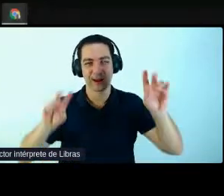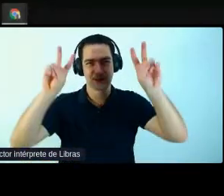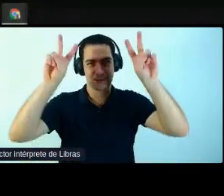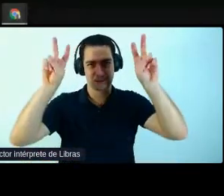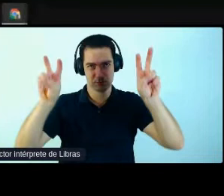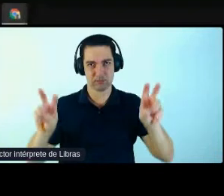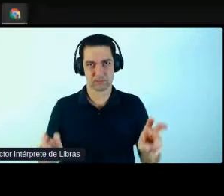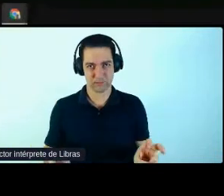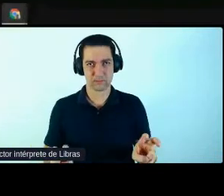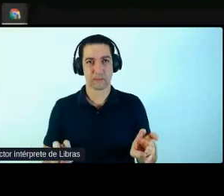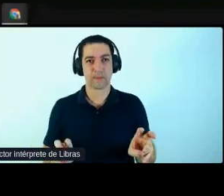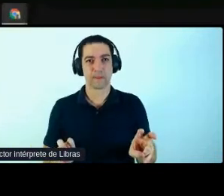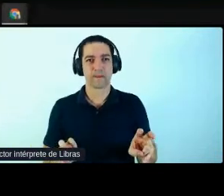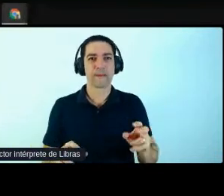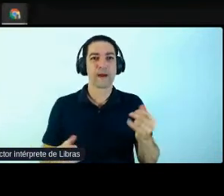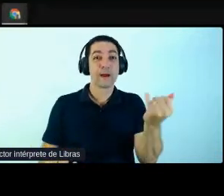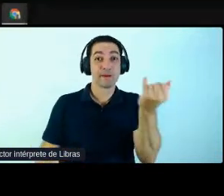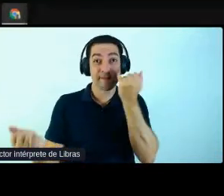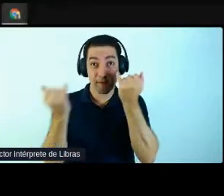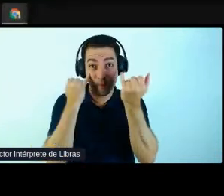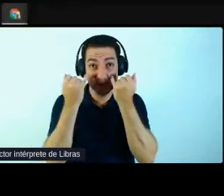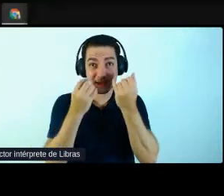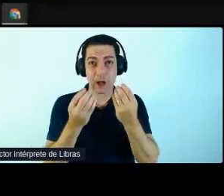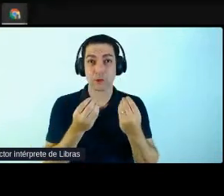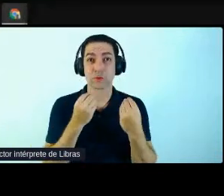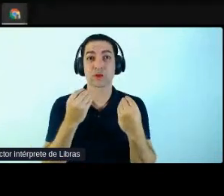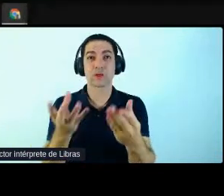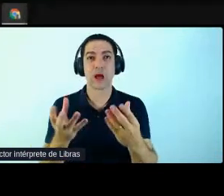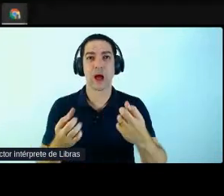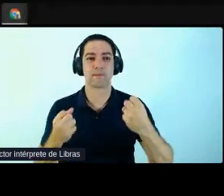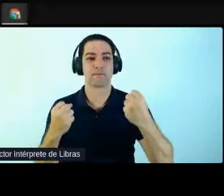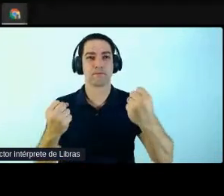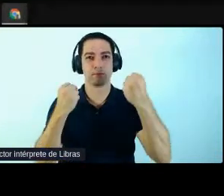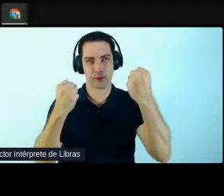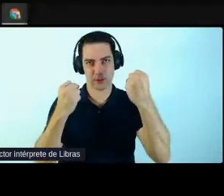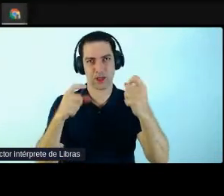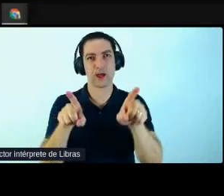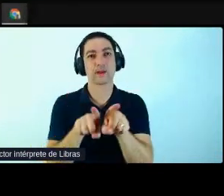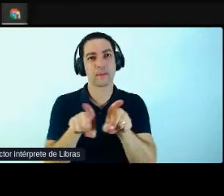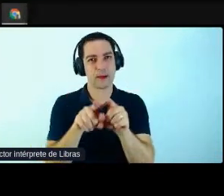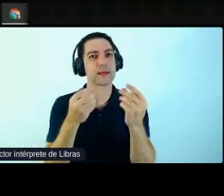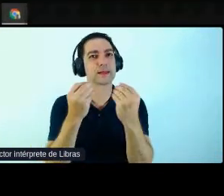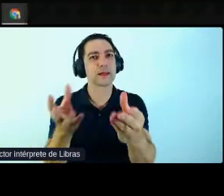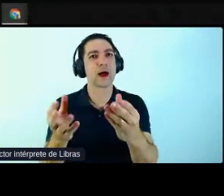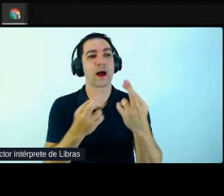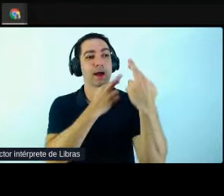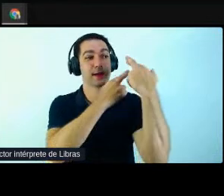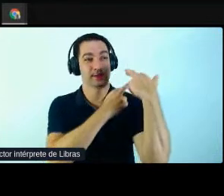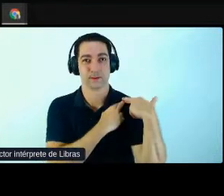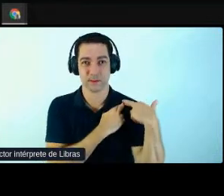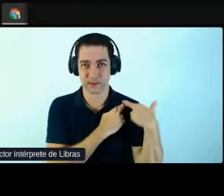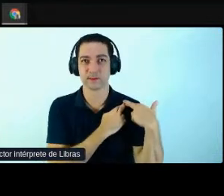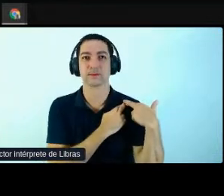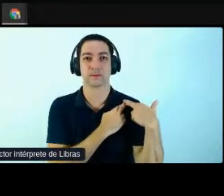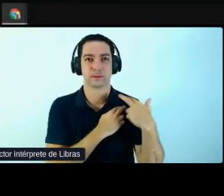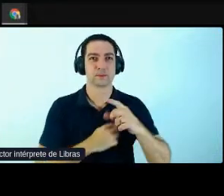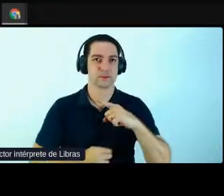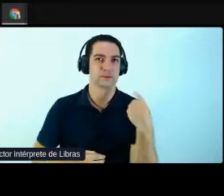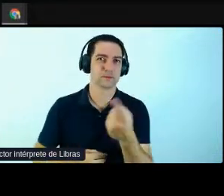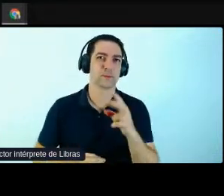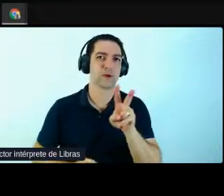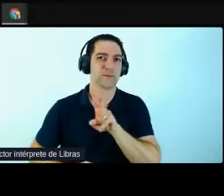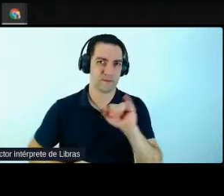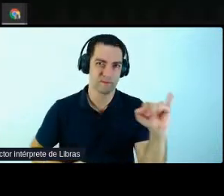como que isso dá um poder e dá uma responsabilidade para a gente. A gente vai ver um pouquinho alguns conceitos sobre